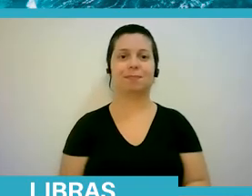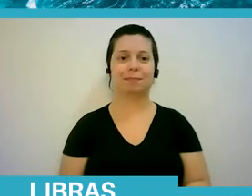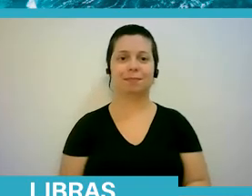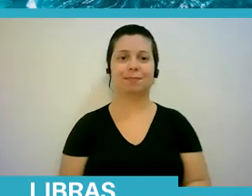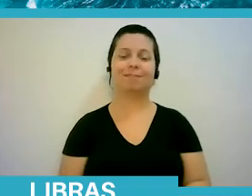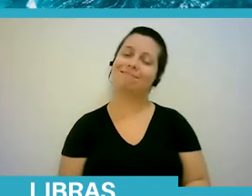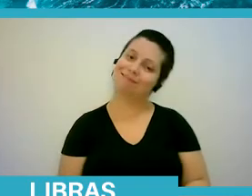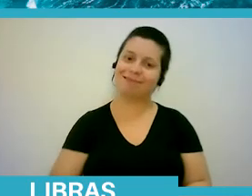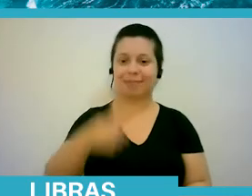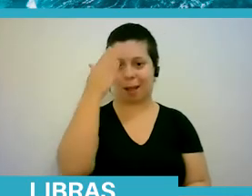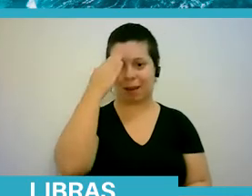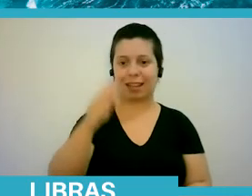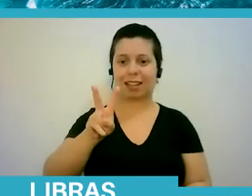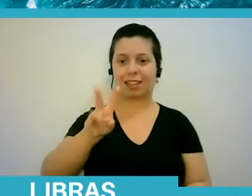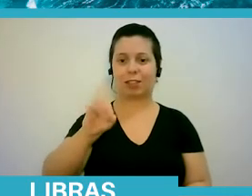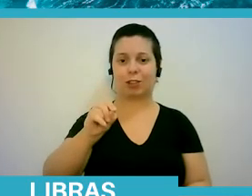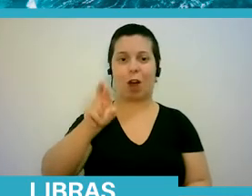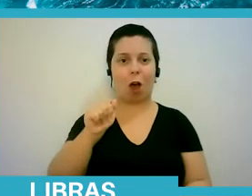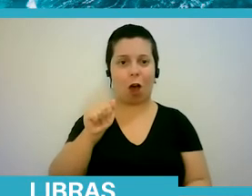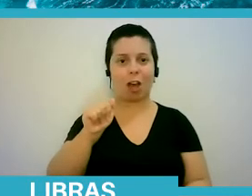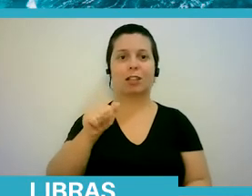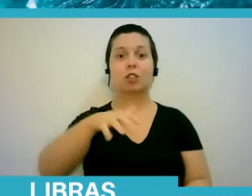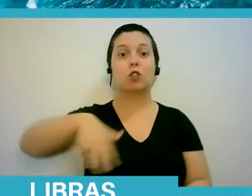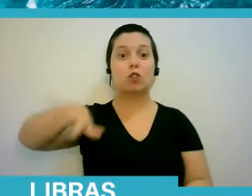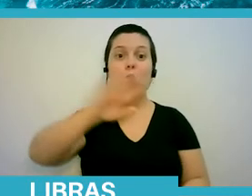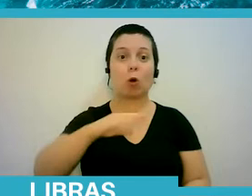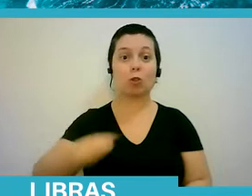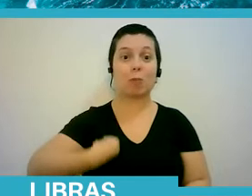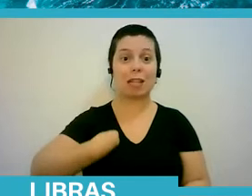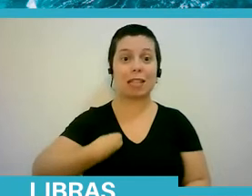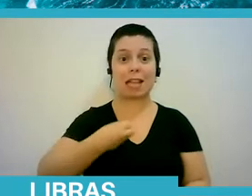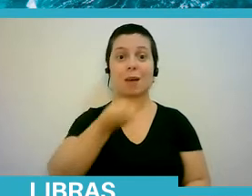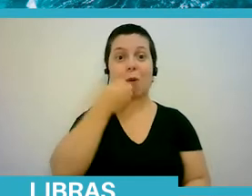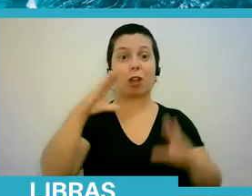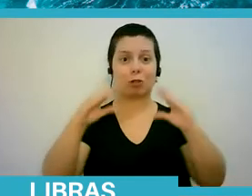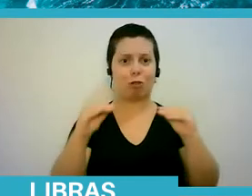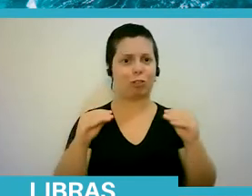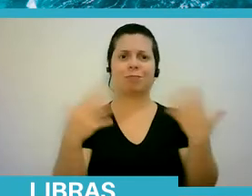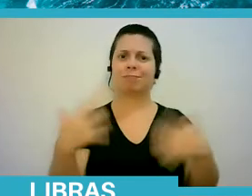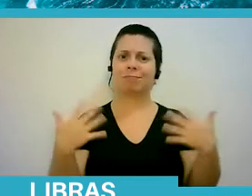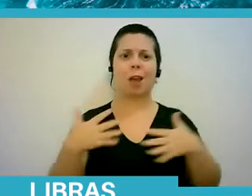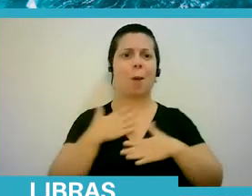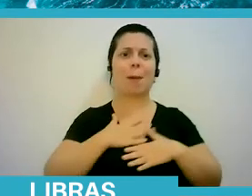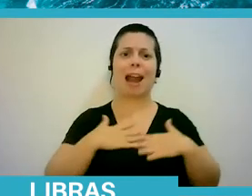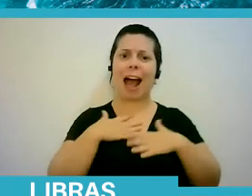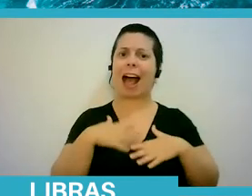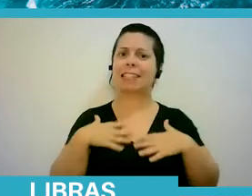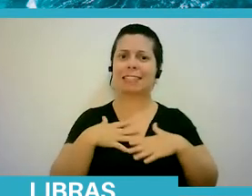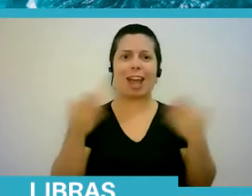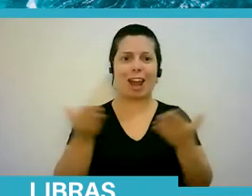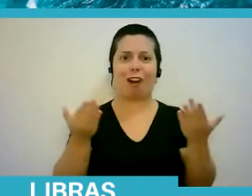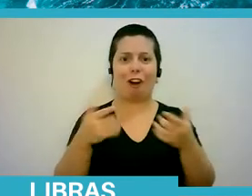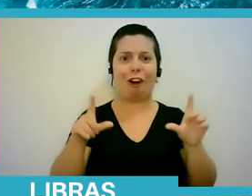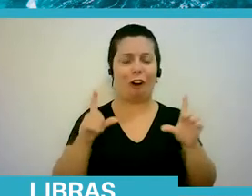Muito obrigado, Vitória. Muito obrigado a todos pela presença. Boa noite. É com imenso prazer que eu estou aqui batendo um papo com você